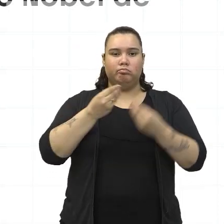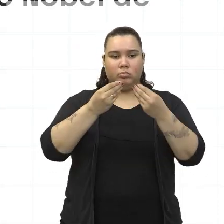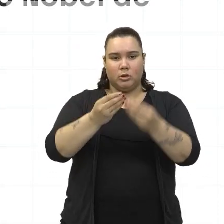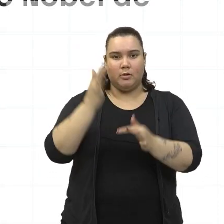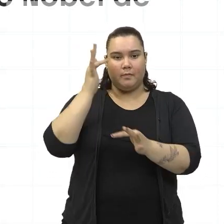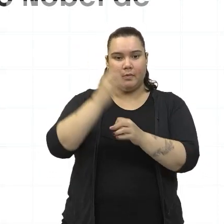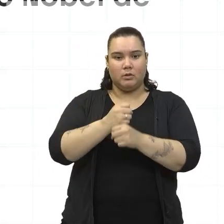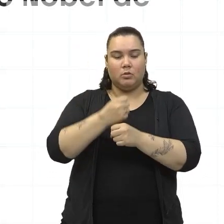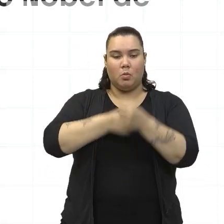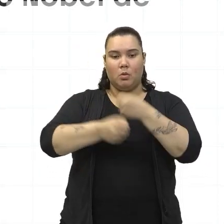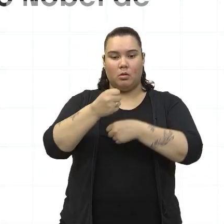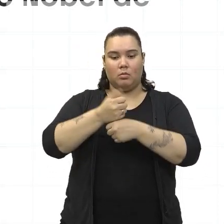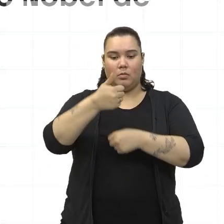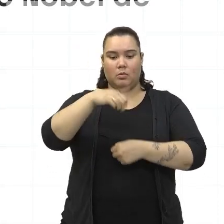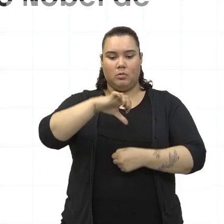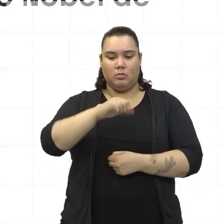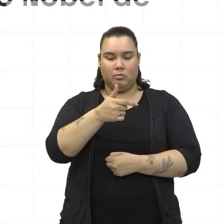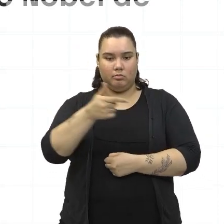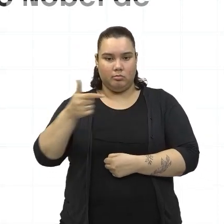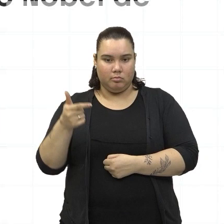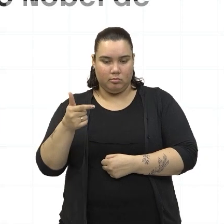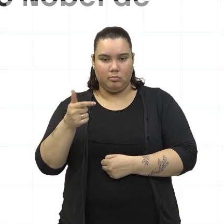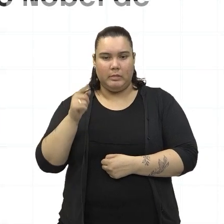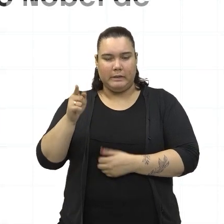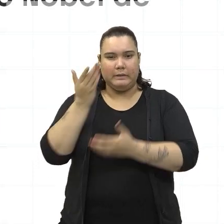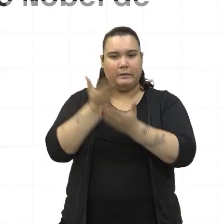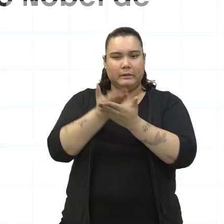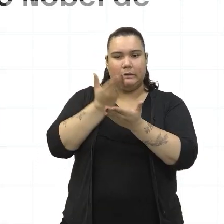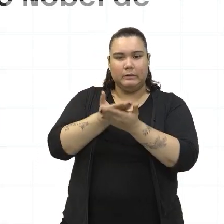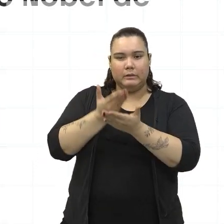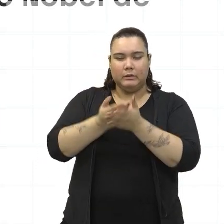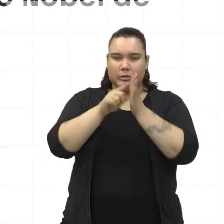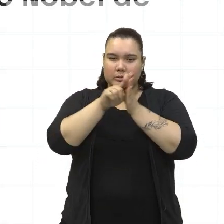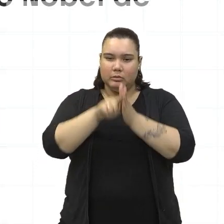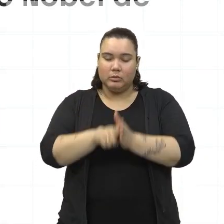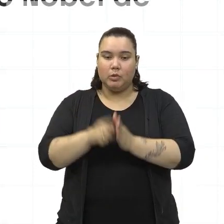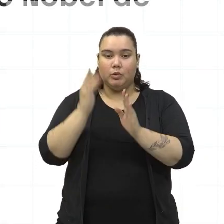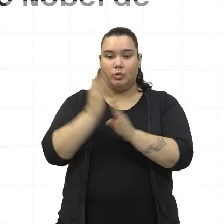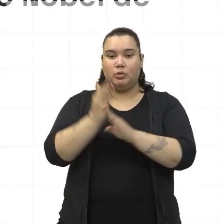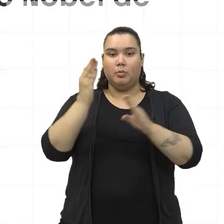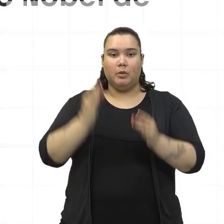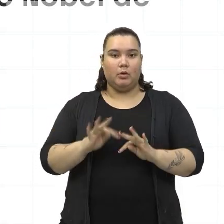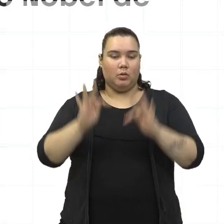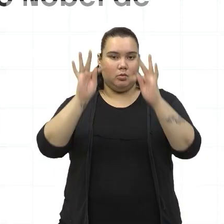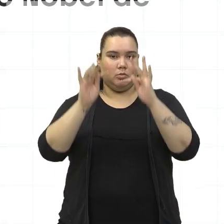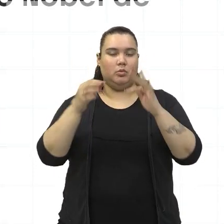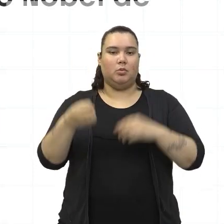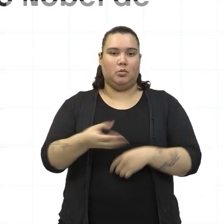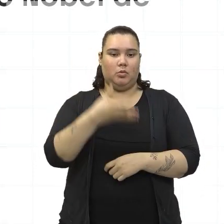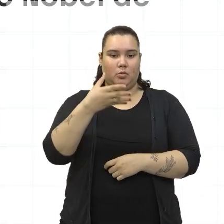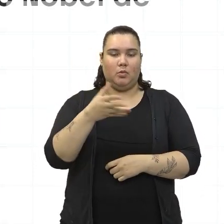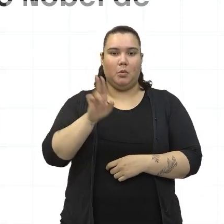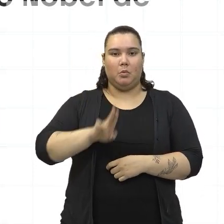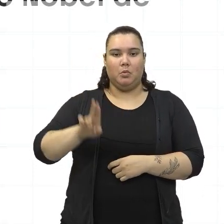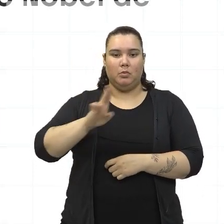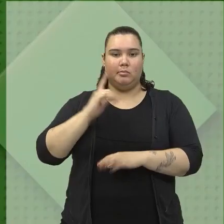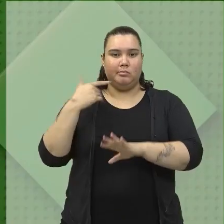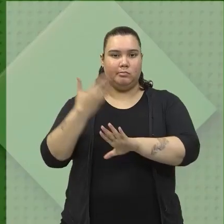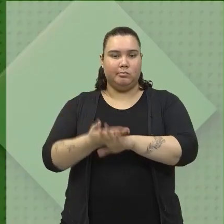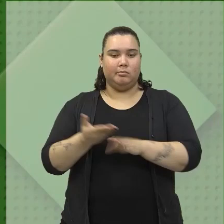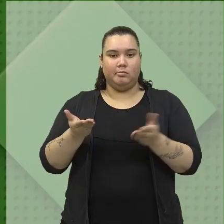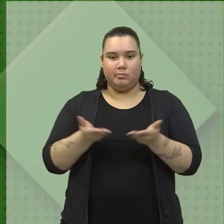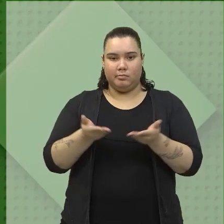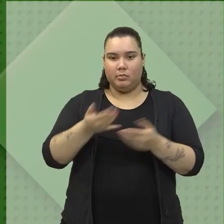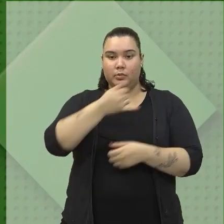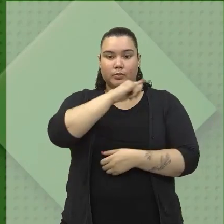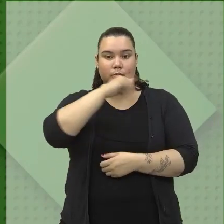1922. Então, bastante tempo ali até ser descoberta essa tecnologia, sendo utilizada atualmente para a geração ali